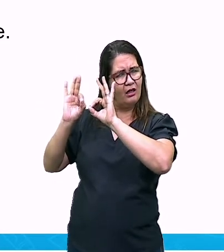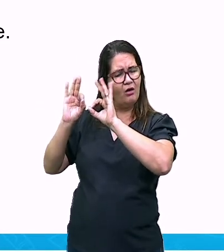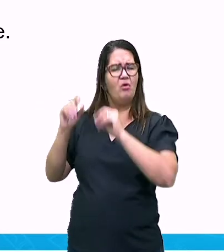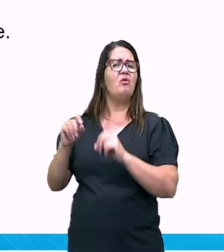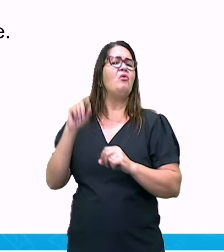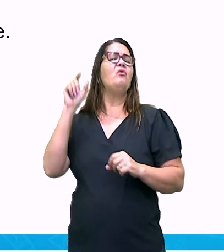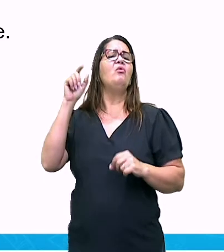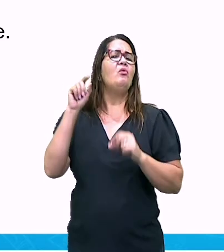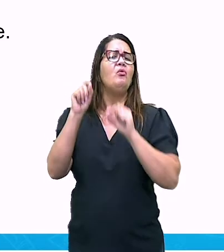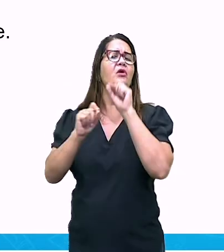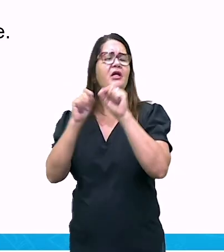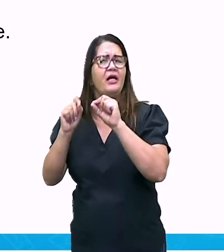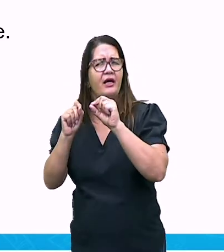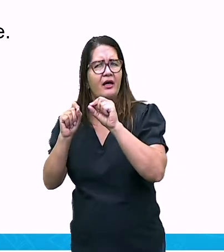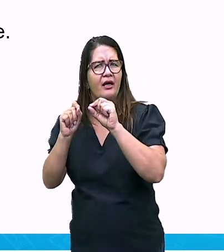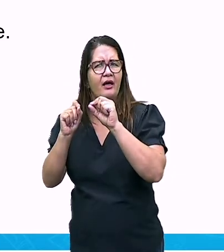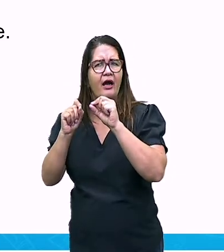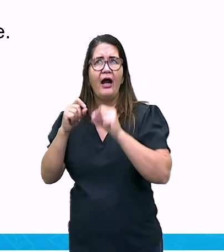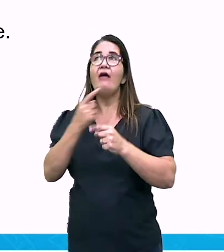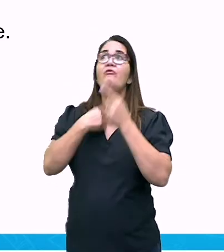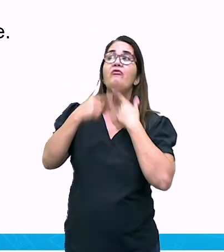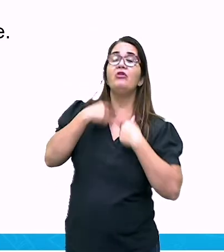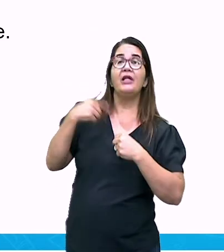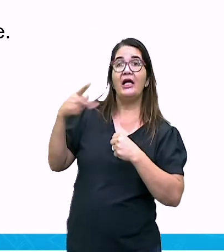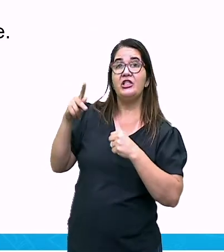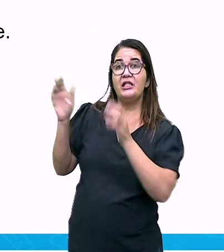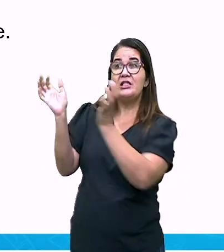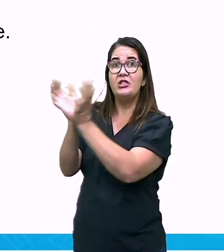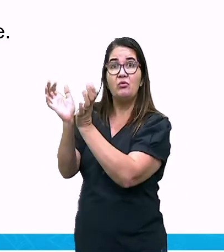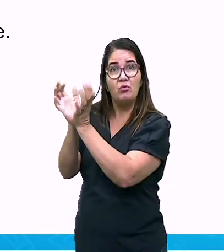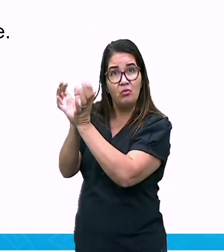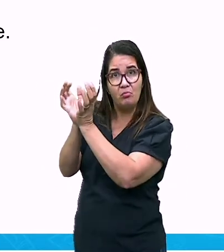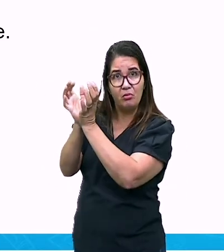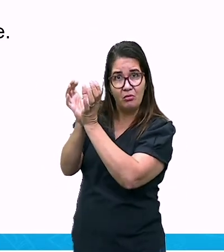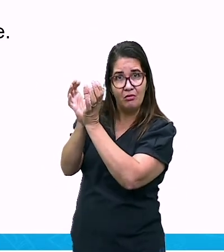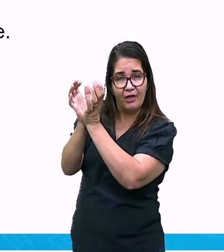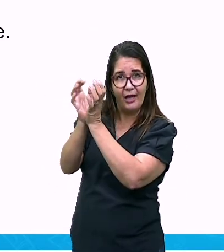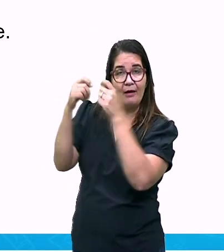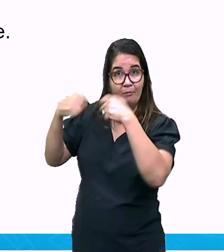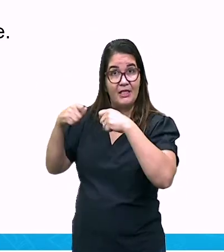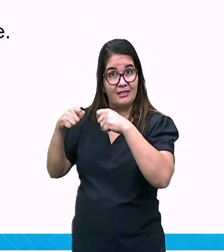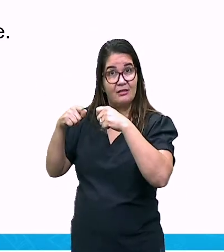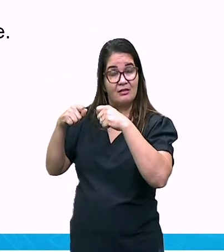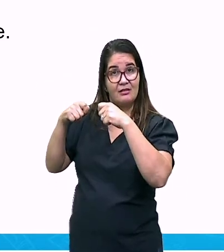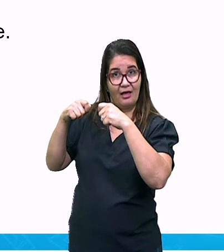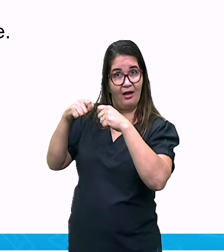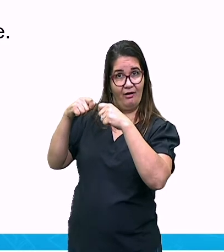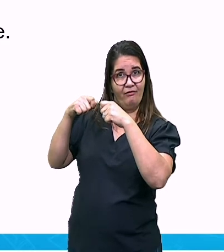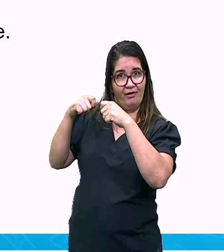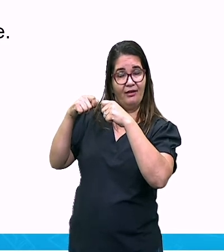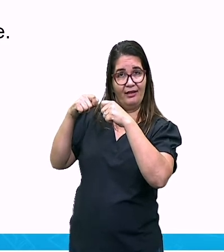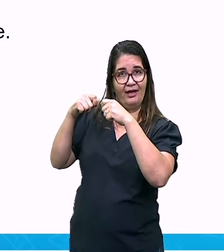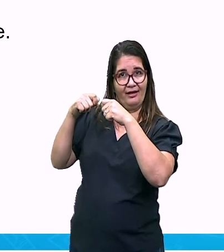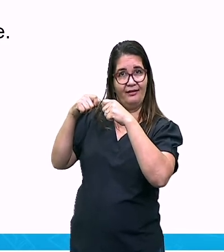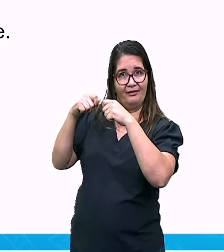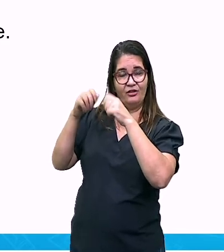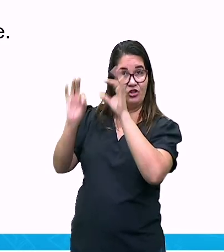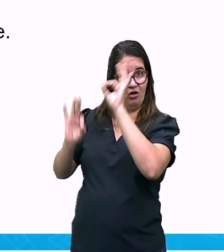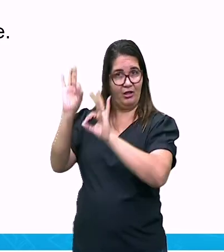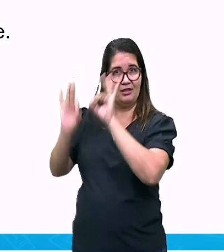se organizarem? O meio em que esse grupo estava instalado influenciava a forma pela qual ele se